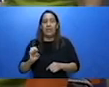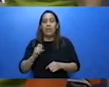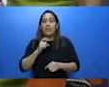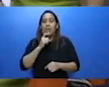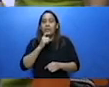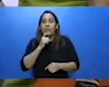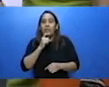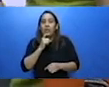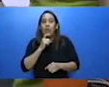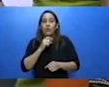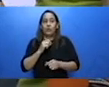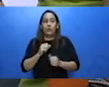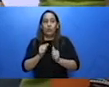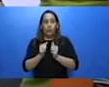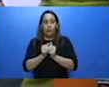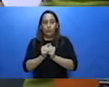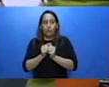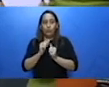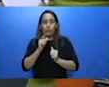barbante